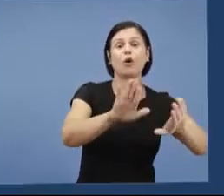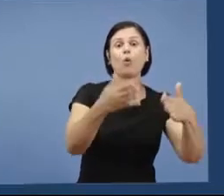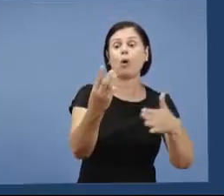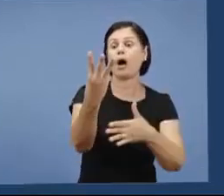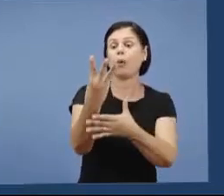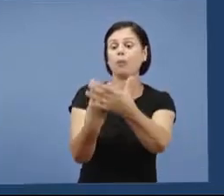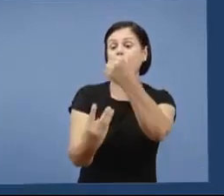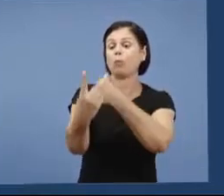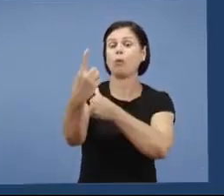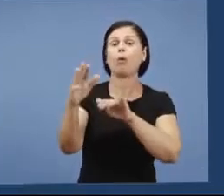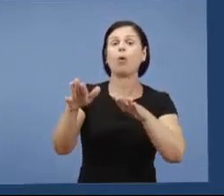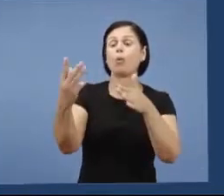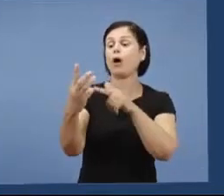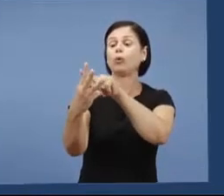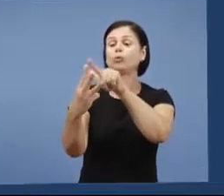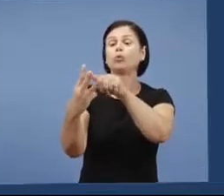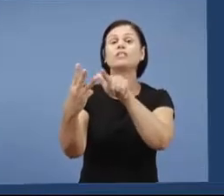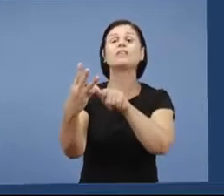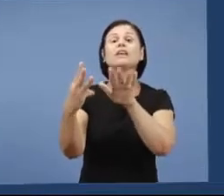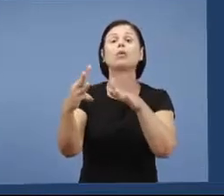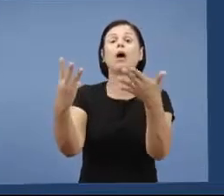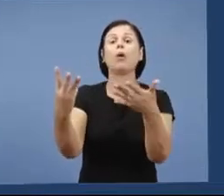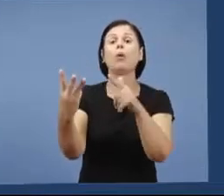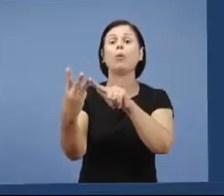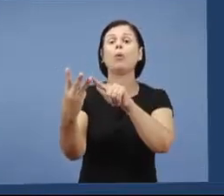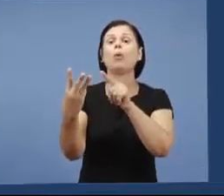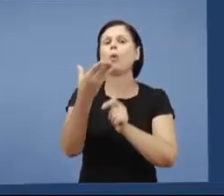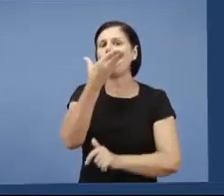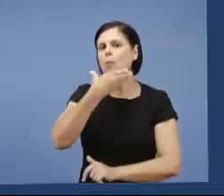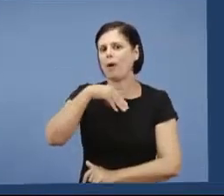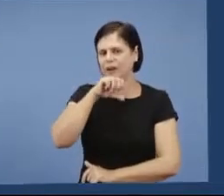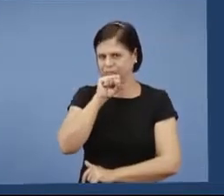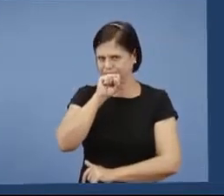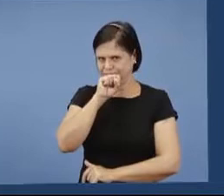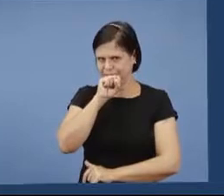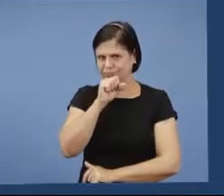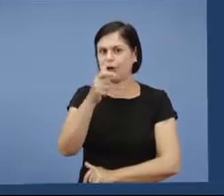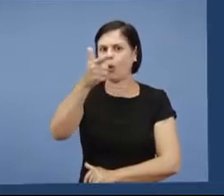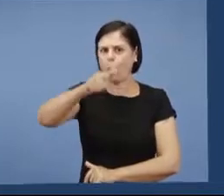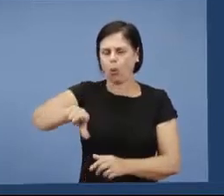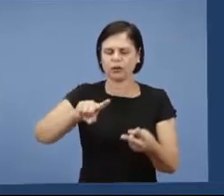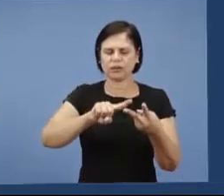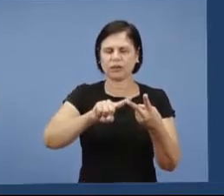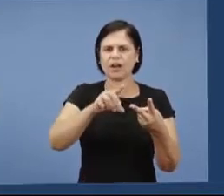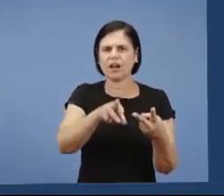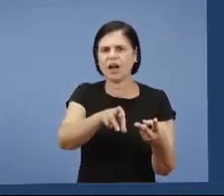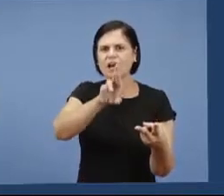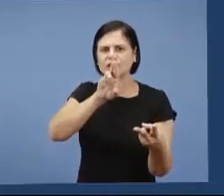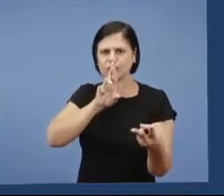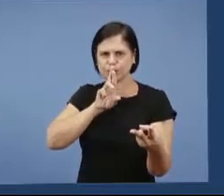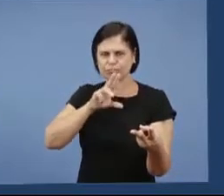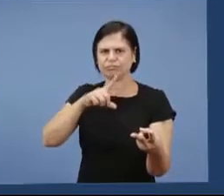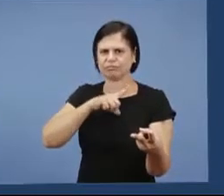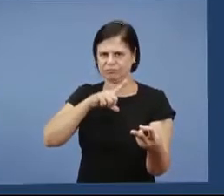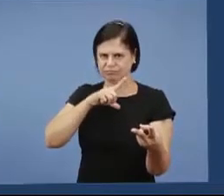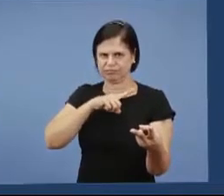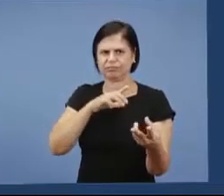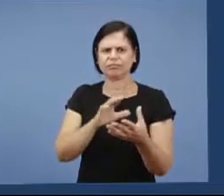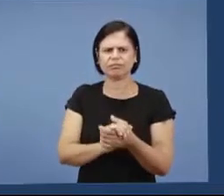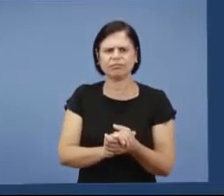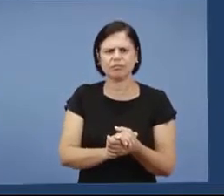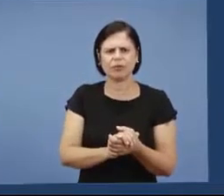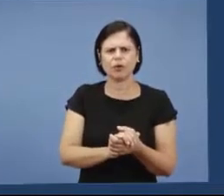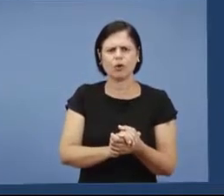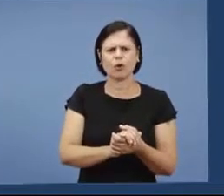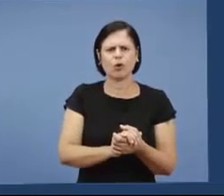do mundo nesse período aqui de Éfeso. Pessoa da Trindade, o Pai. A outra resposta que nós temos, por que